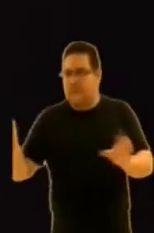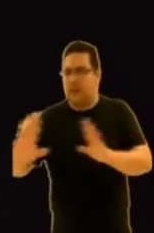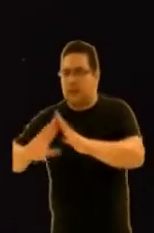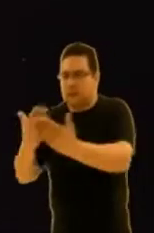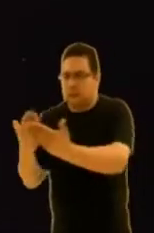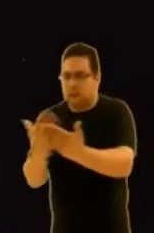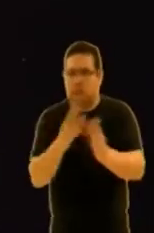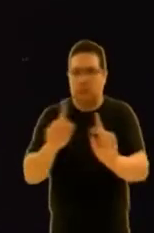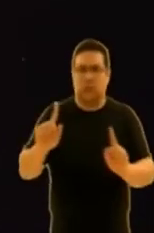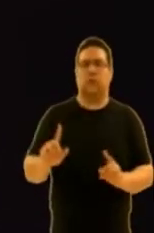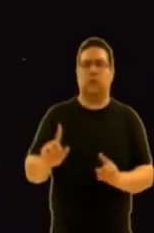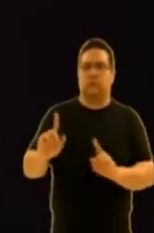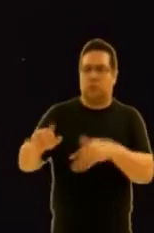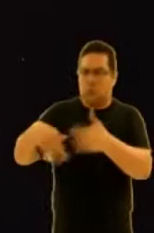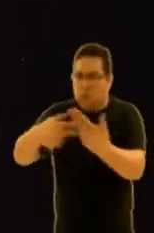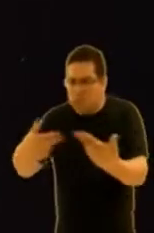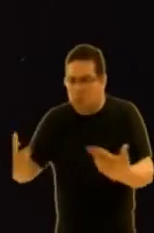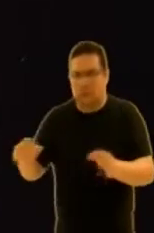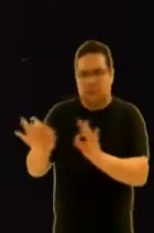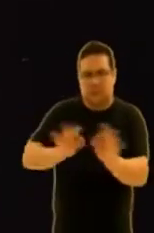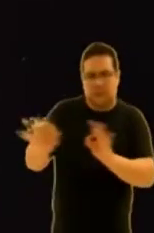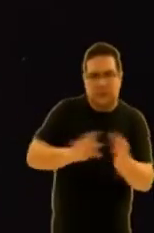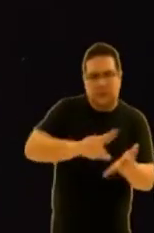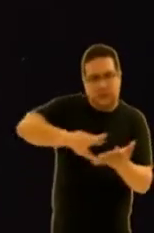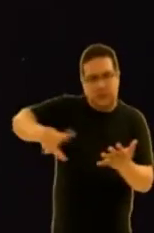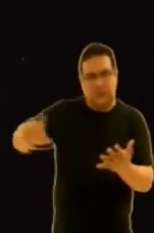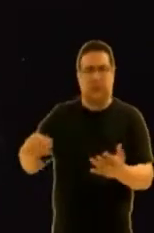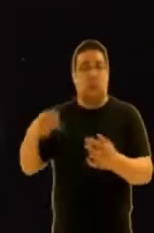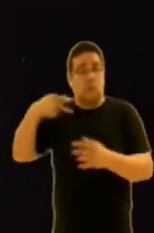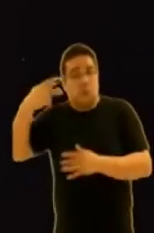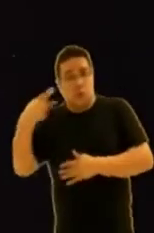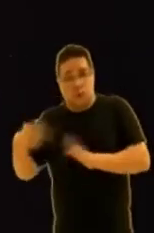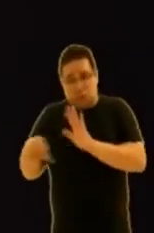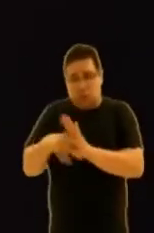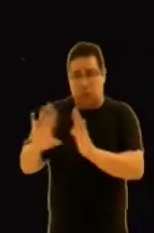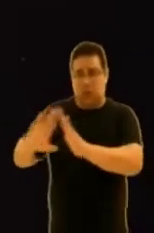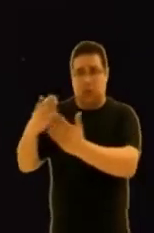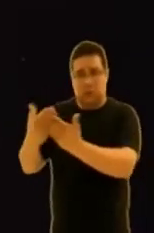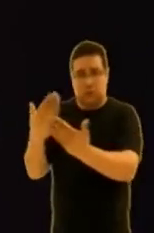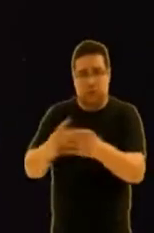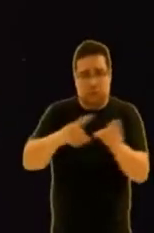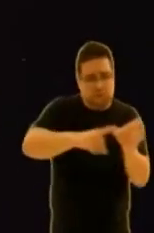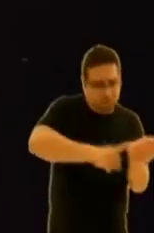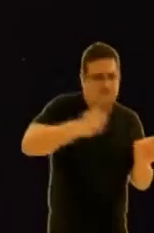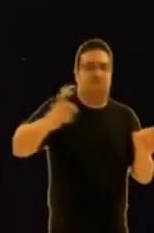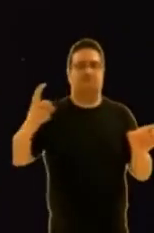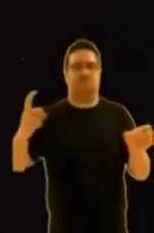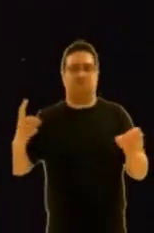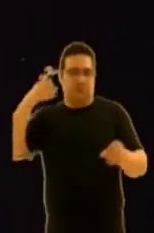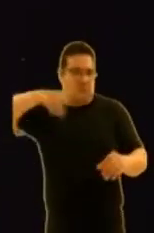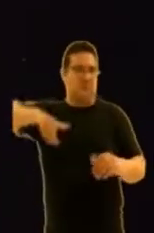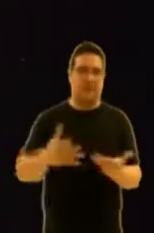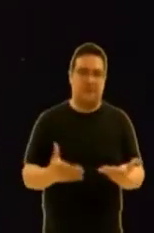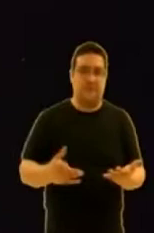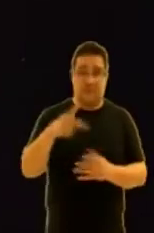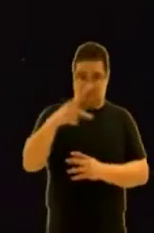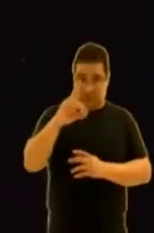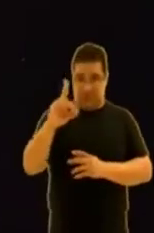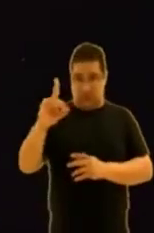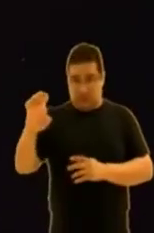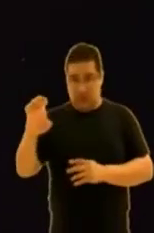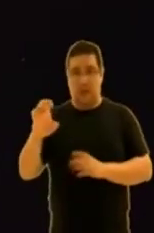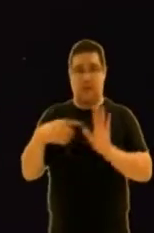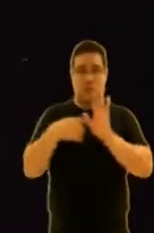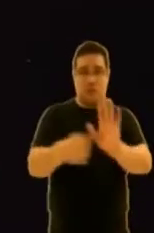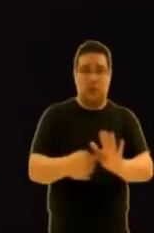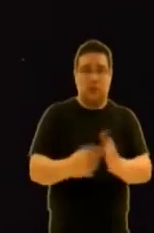sua gestão cotidiana e também para inovações na sua política. O PDDE ele vem de um programa de